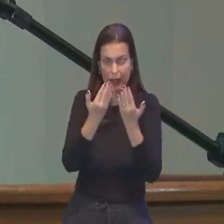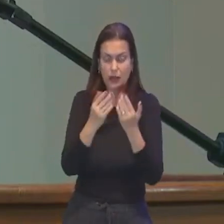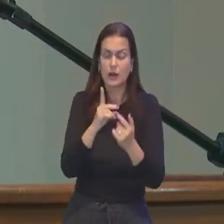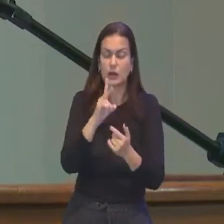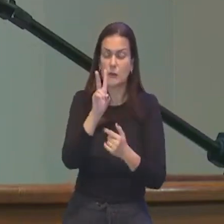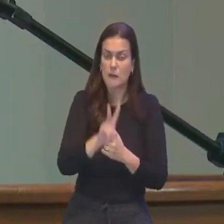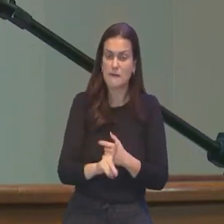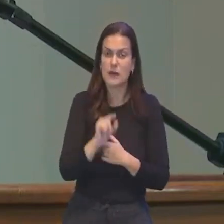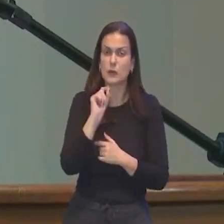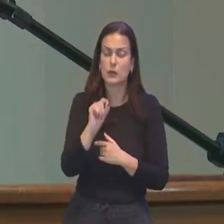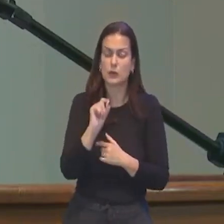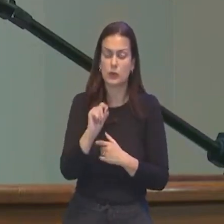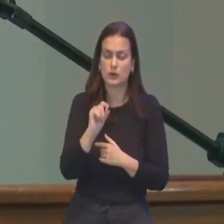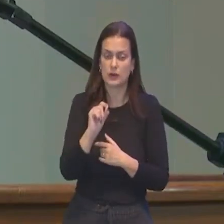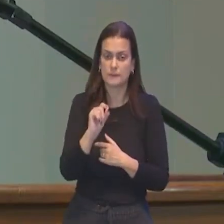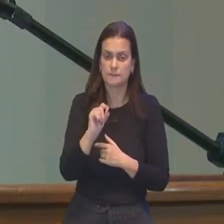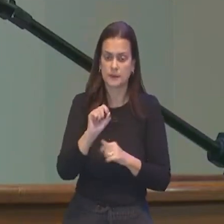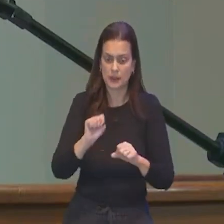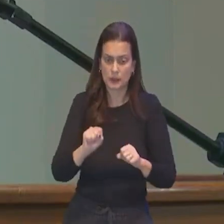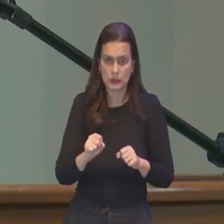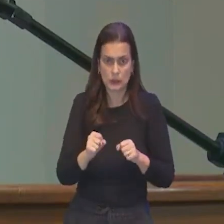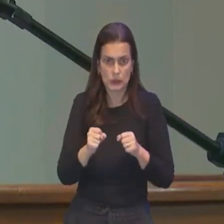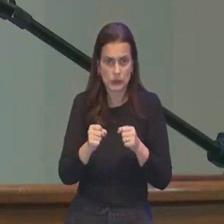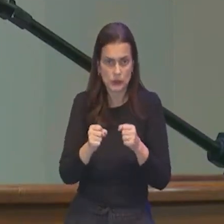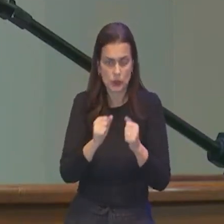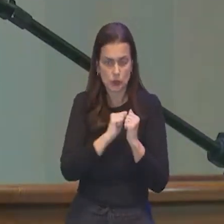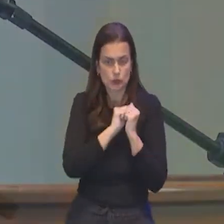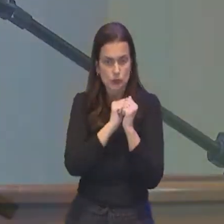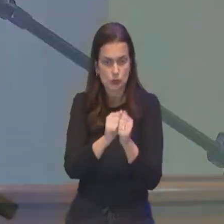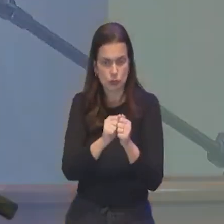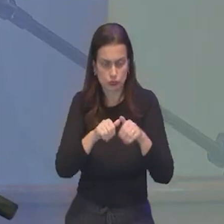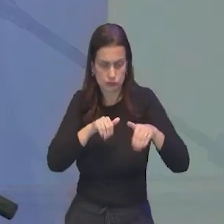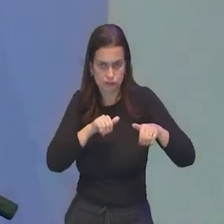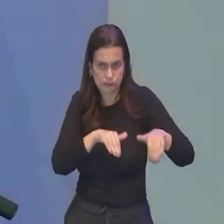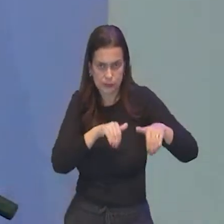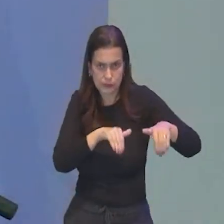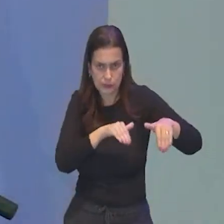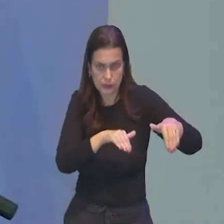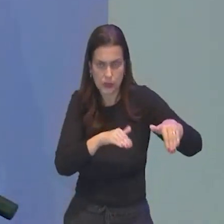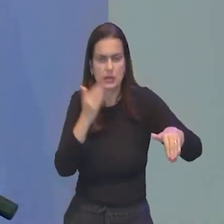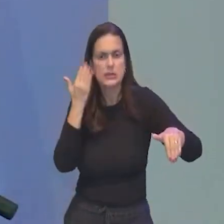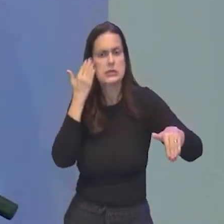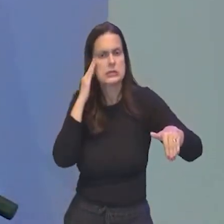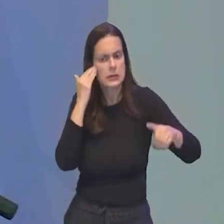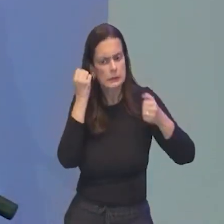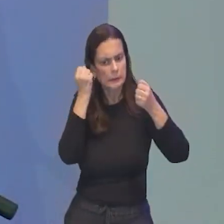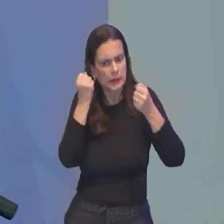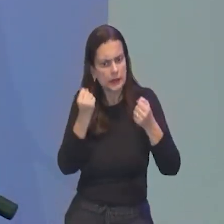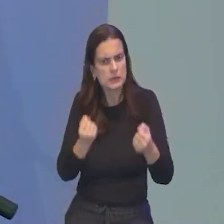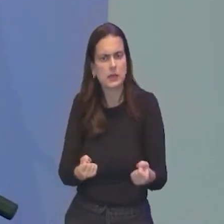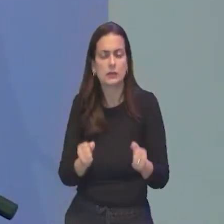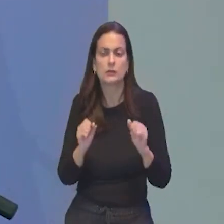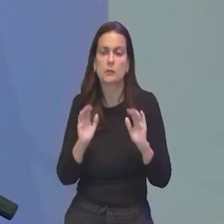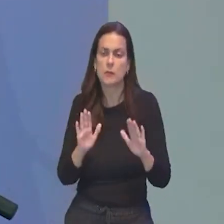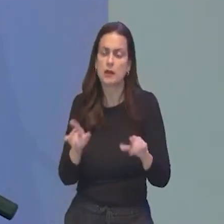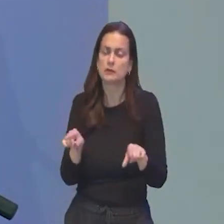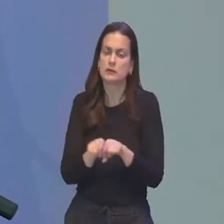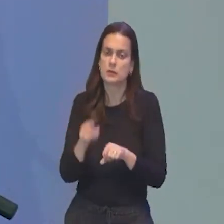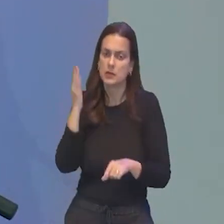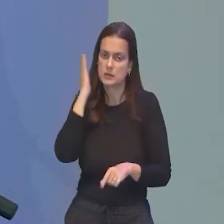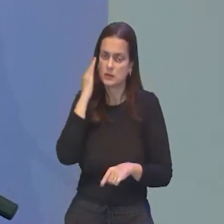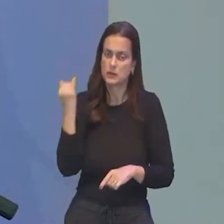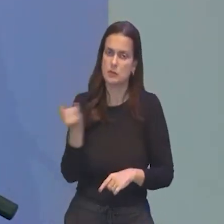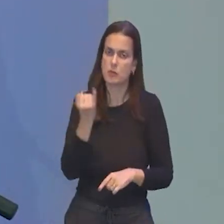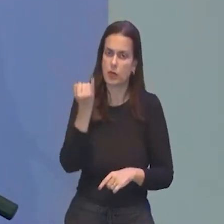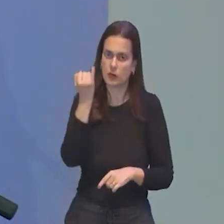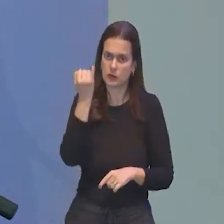vez que ele se esforçou muito juntamente com os seus soldados, então ele sabia do peso, mas ele também sabia da